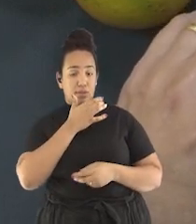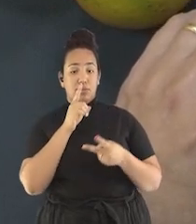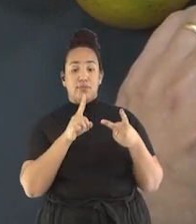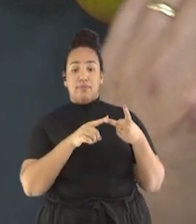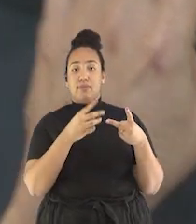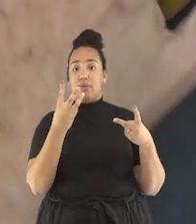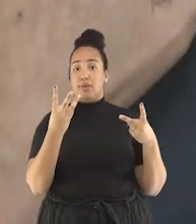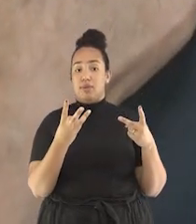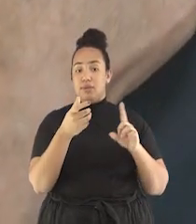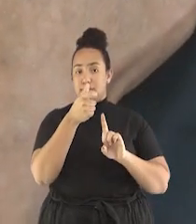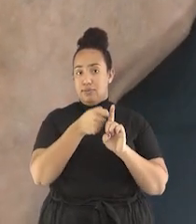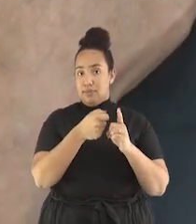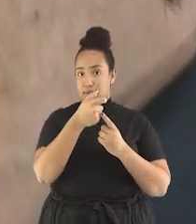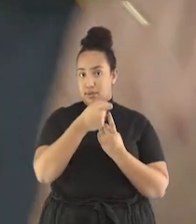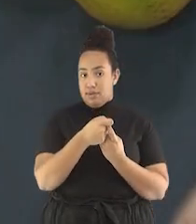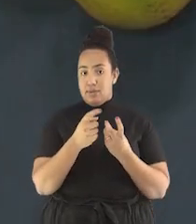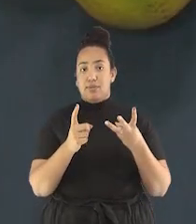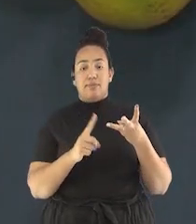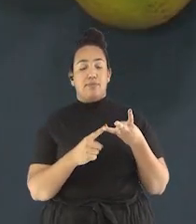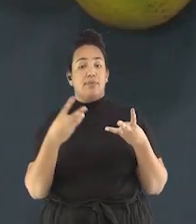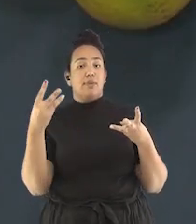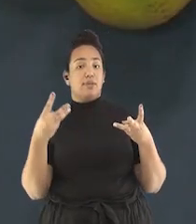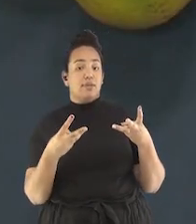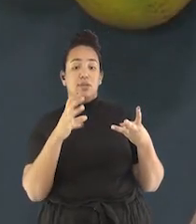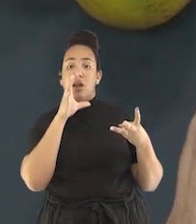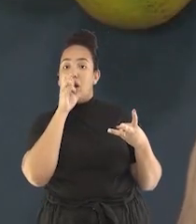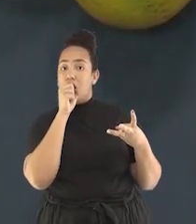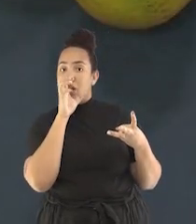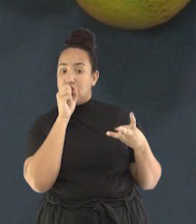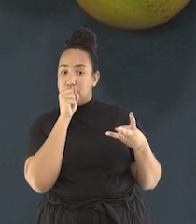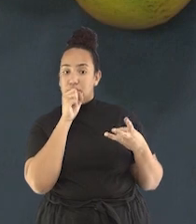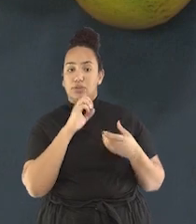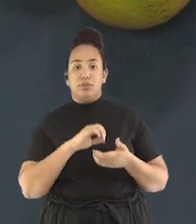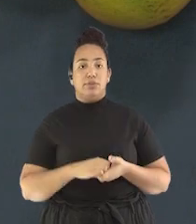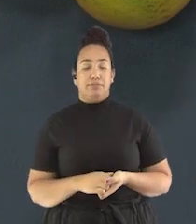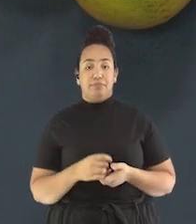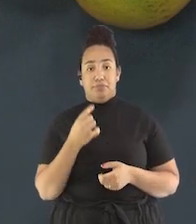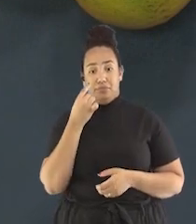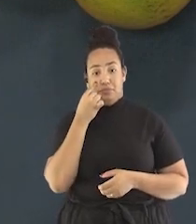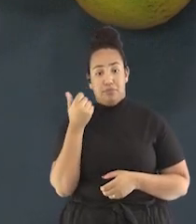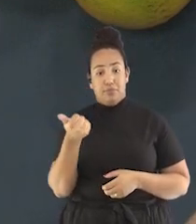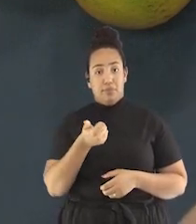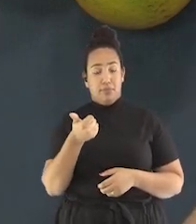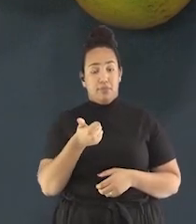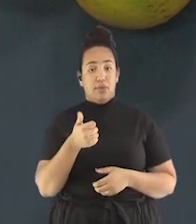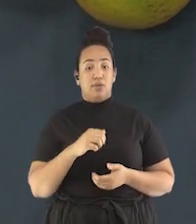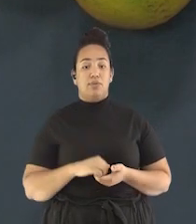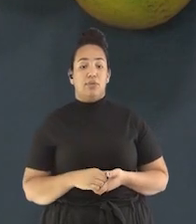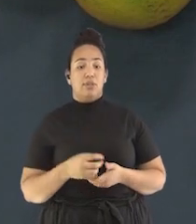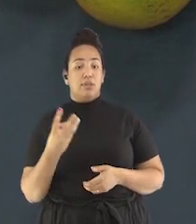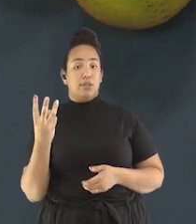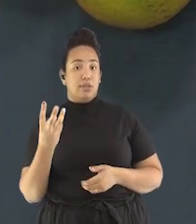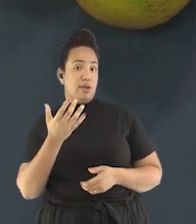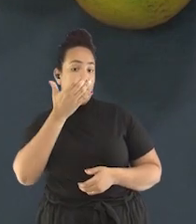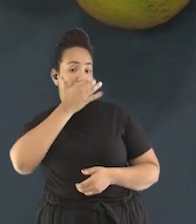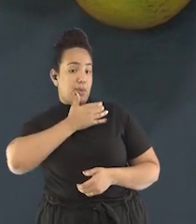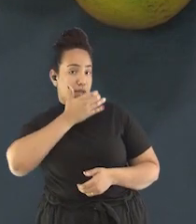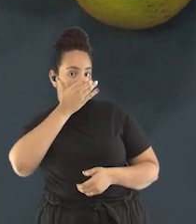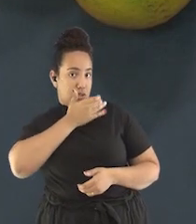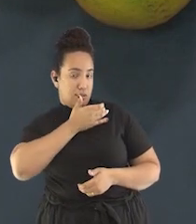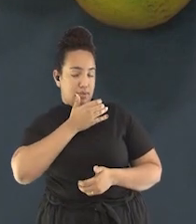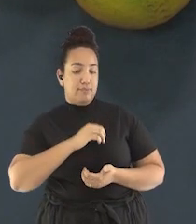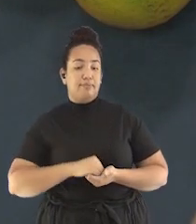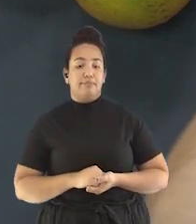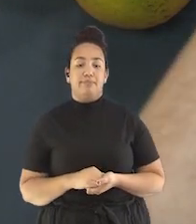3 bananas e 3 laranjas. Então, eu vou colocar primeiro as 3 maçãs na balança.